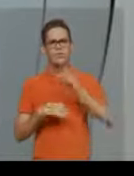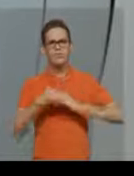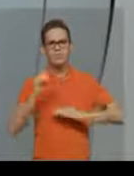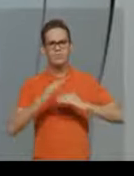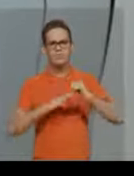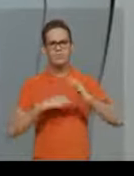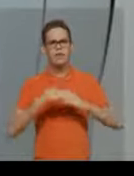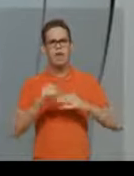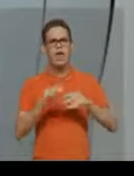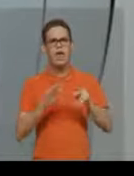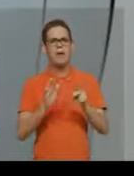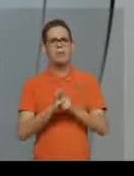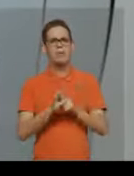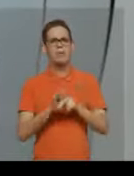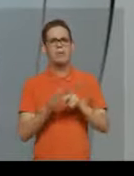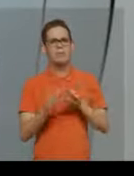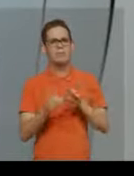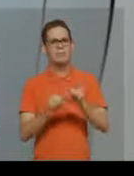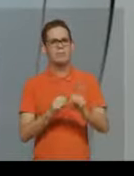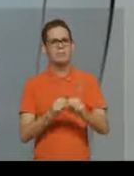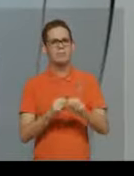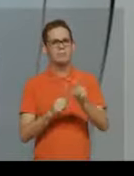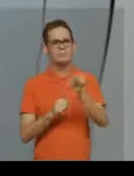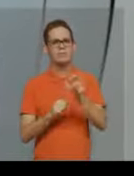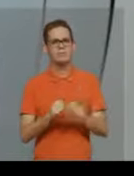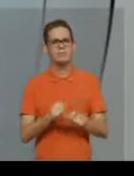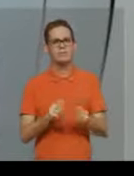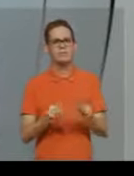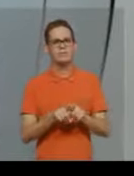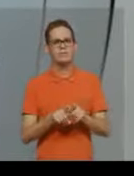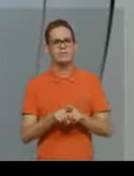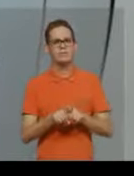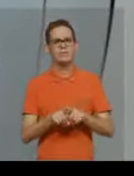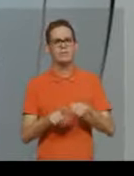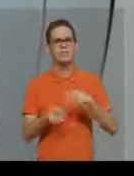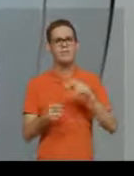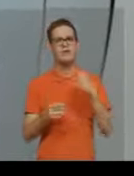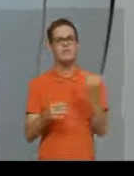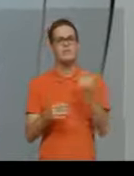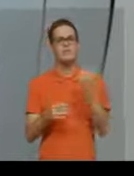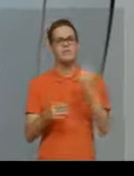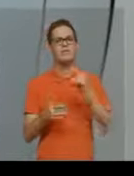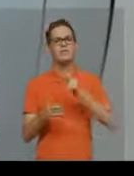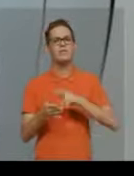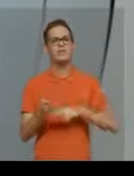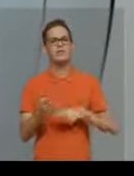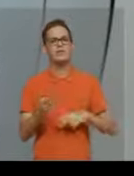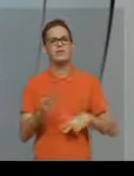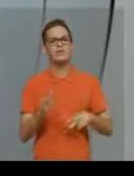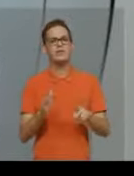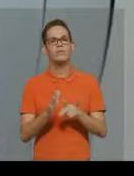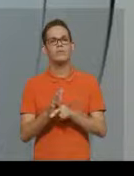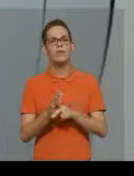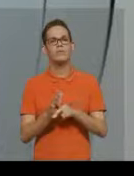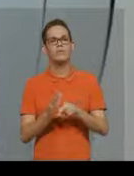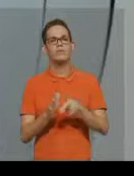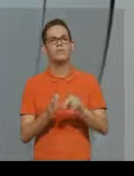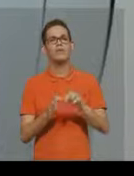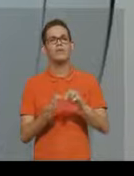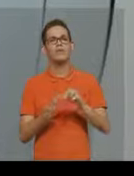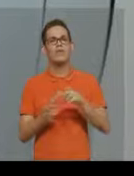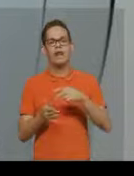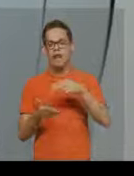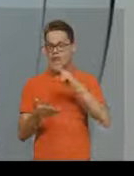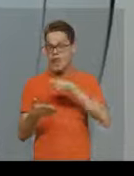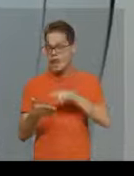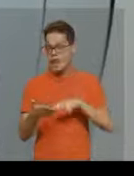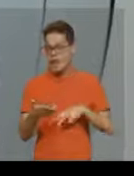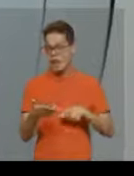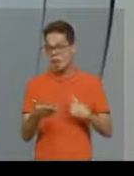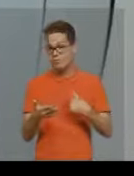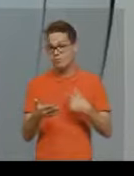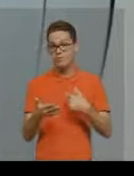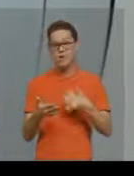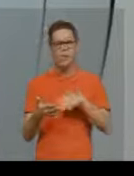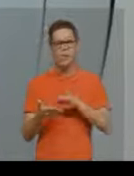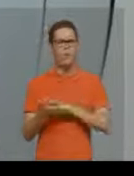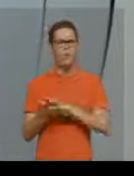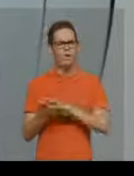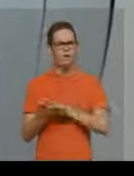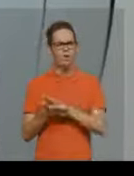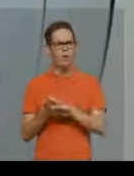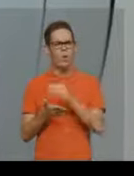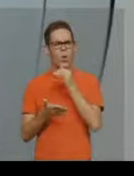formar o leitor. Agora, eu acho importante também essa leitura, chamada leitura de leite, que a pessoa vai ler, não é para